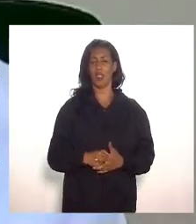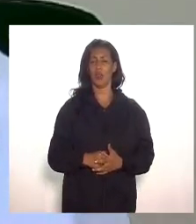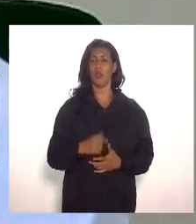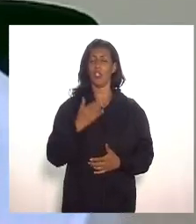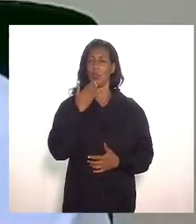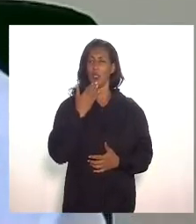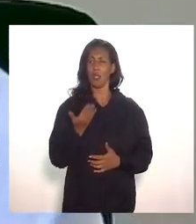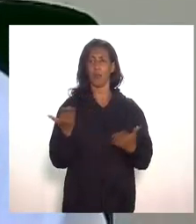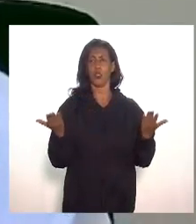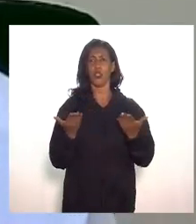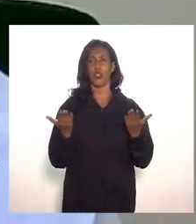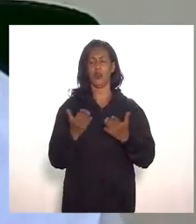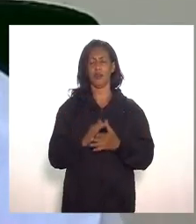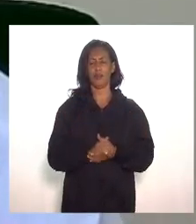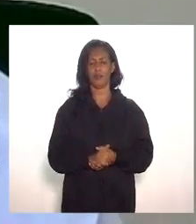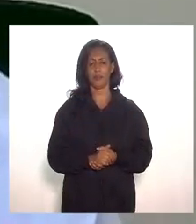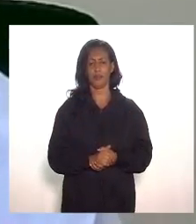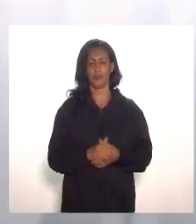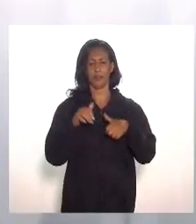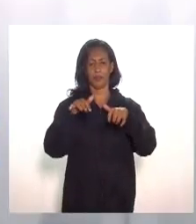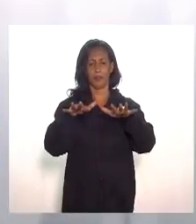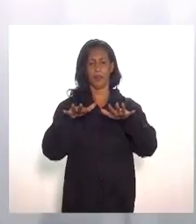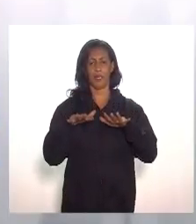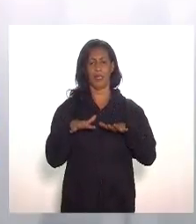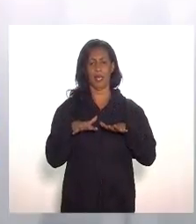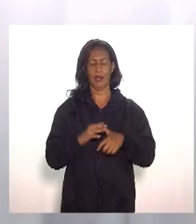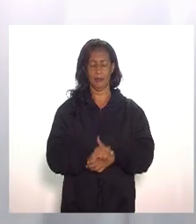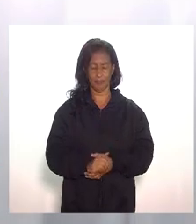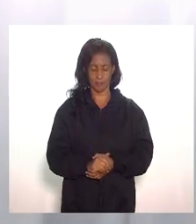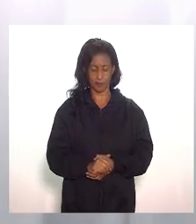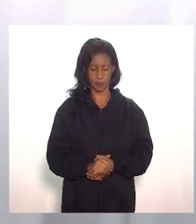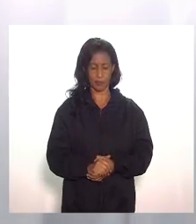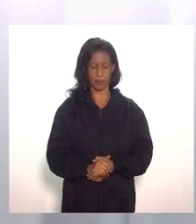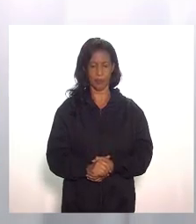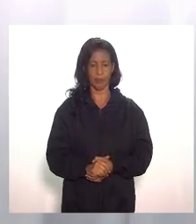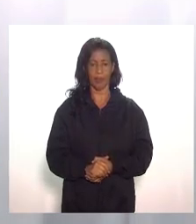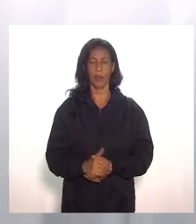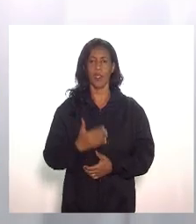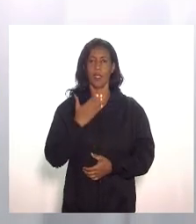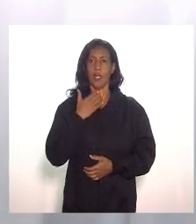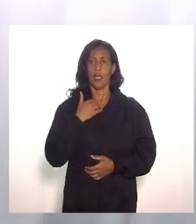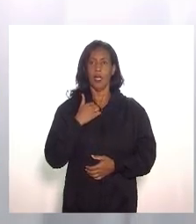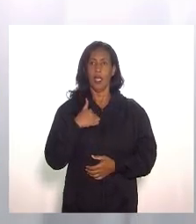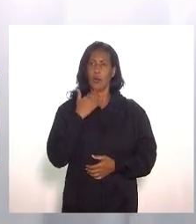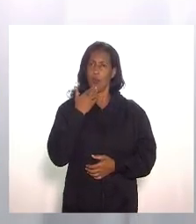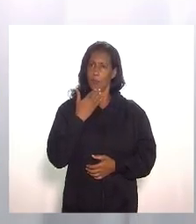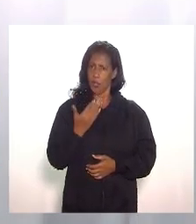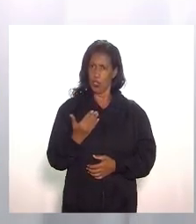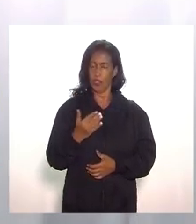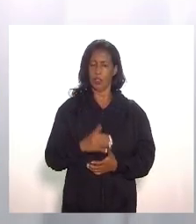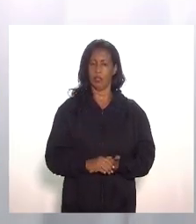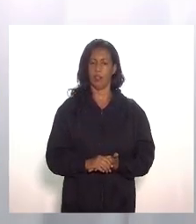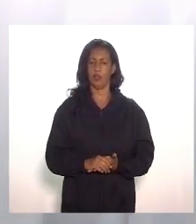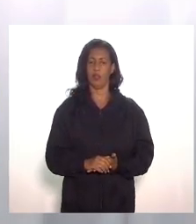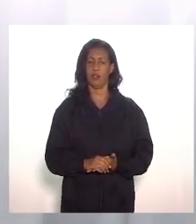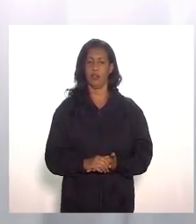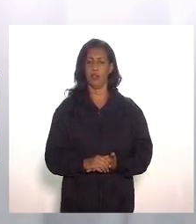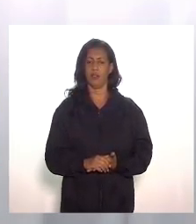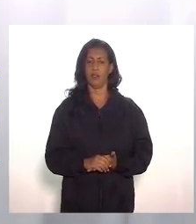sugerir isso em plenário. Eu vou submeter, deputado Márcio Pacheco, ao parlamento, porque a gente